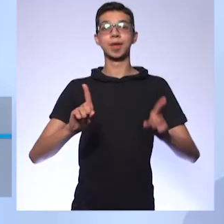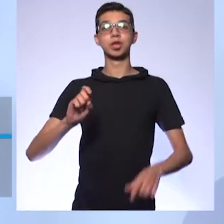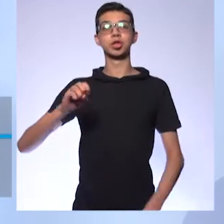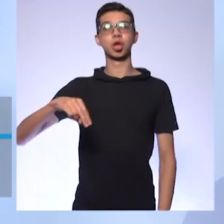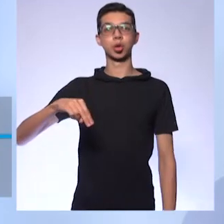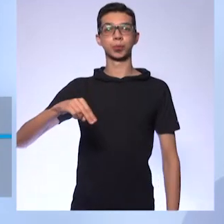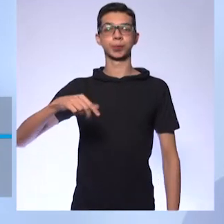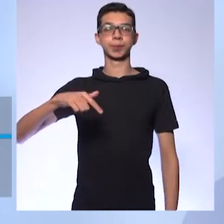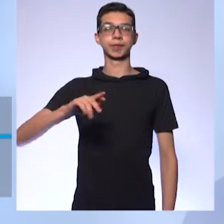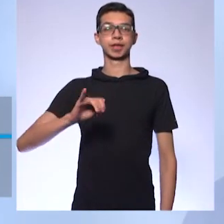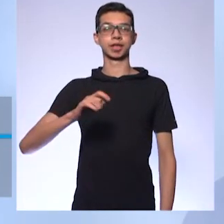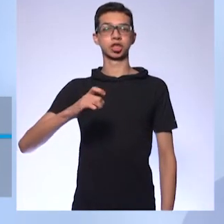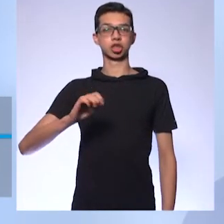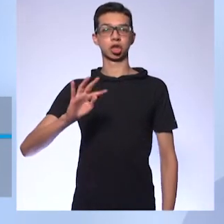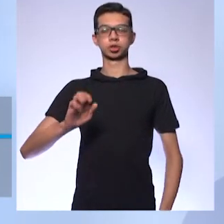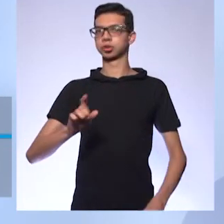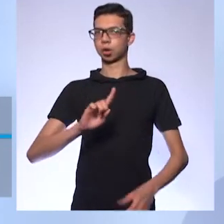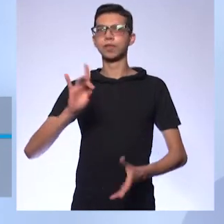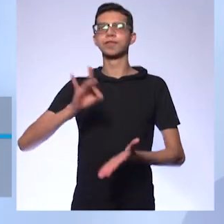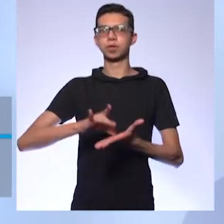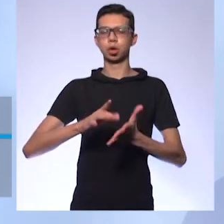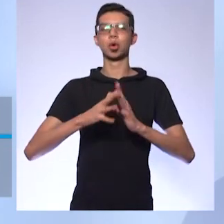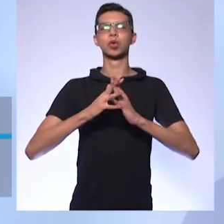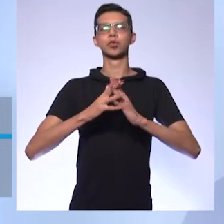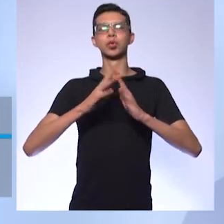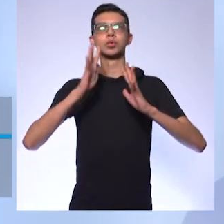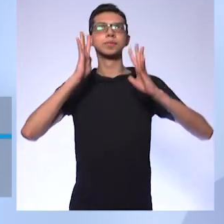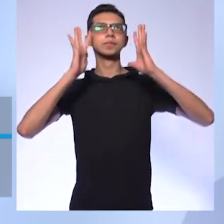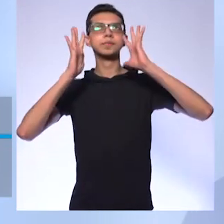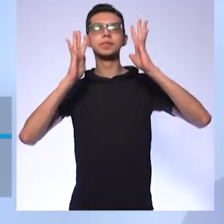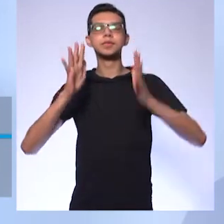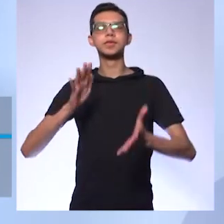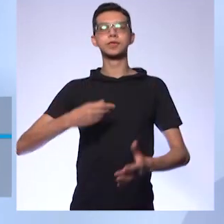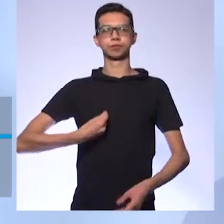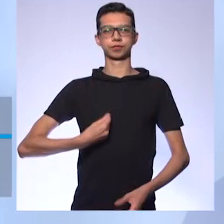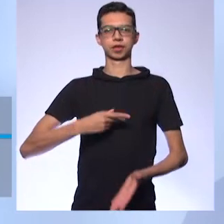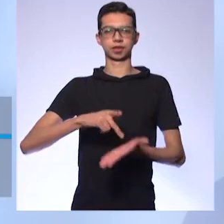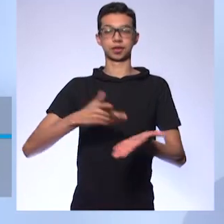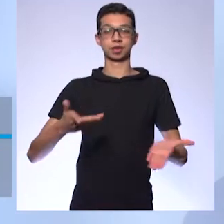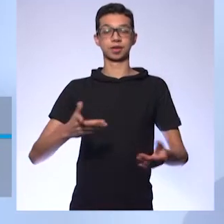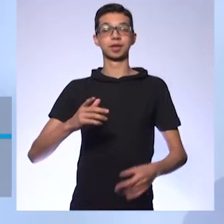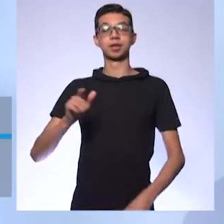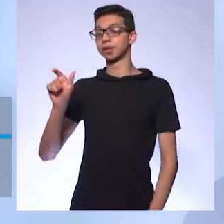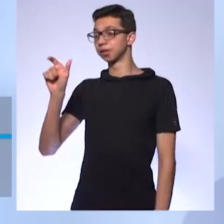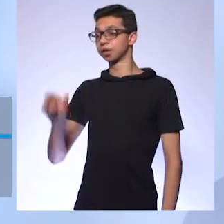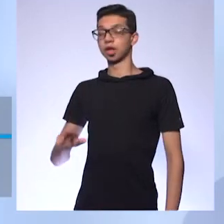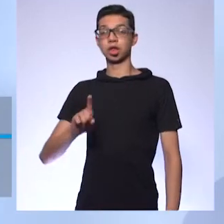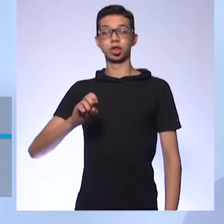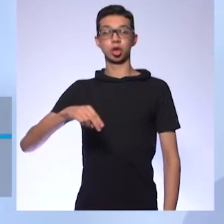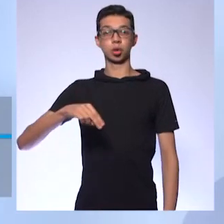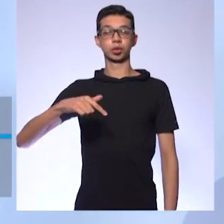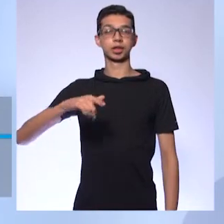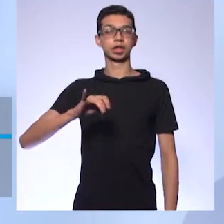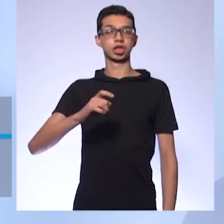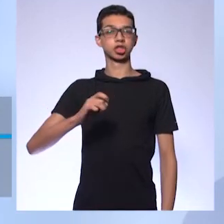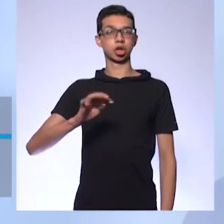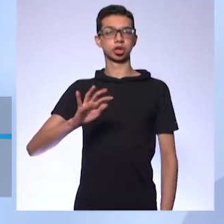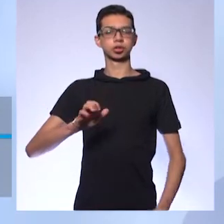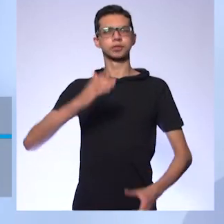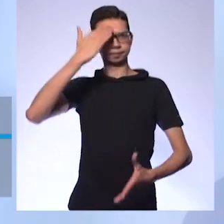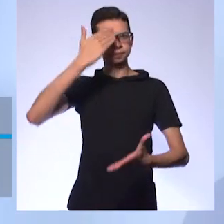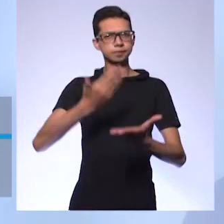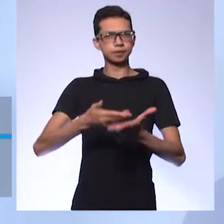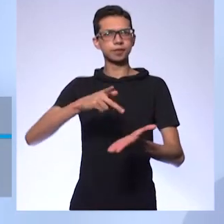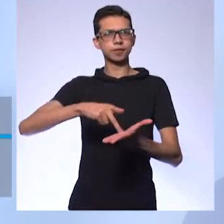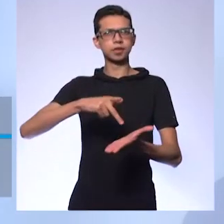realidade e fantasia, né? Até aquela coisa, o Don Quixote, de certa forma, ele é a nossa crença num mundo melhor, num mundo de fantasia, num